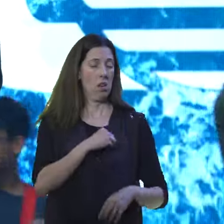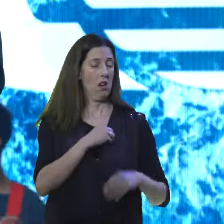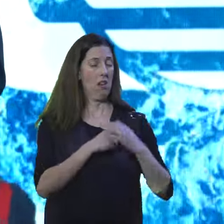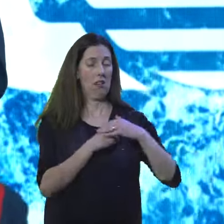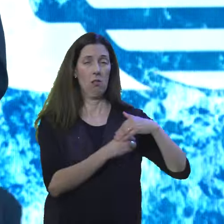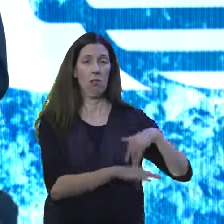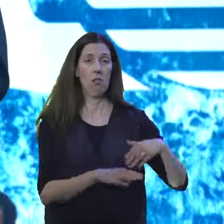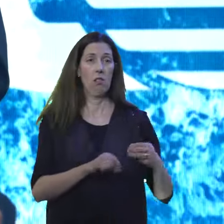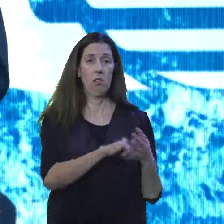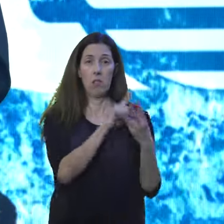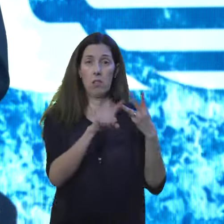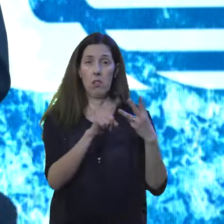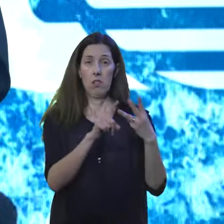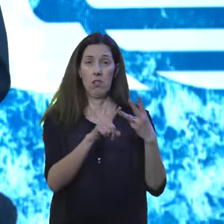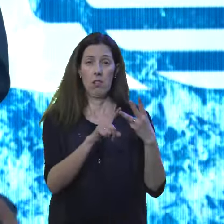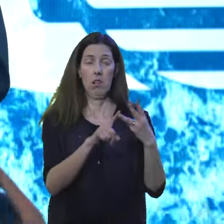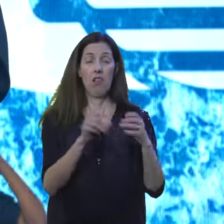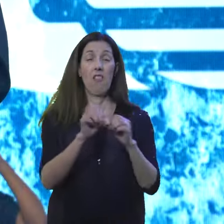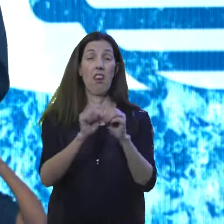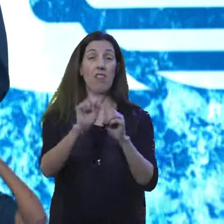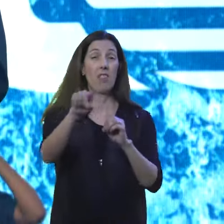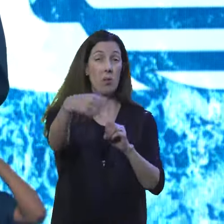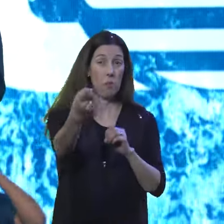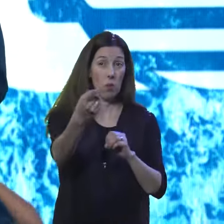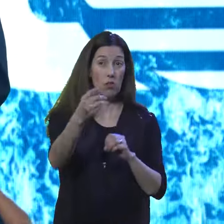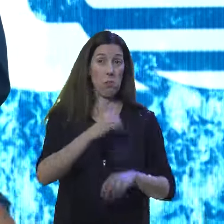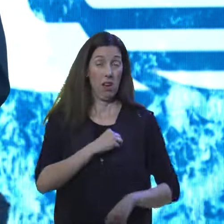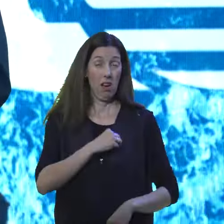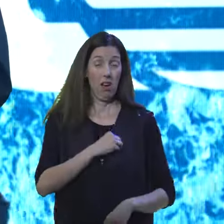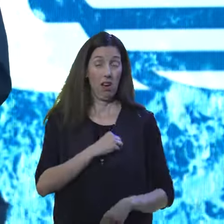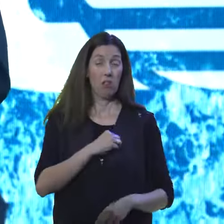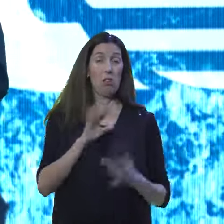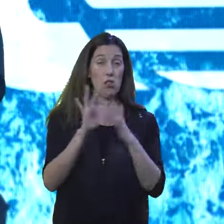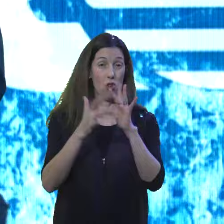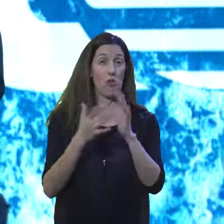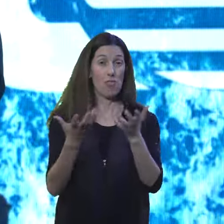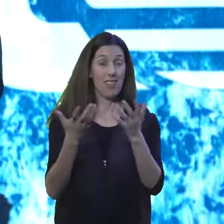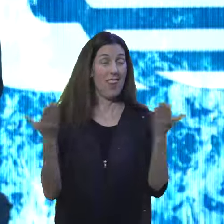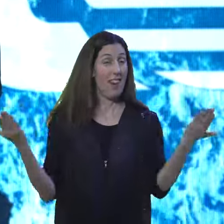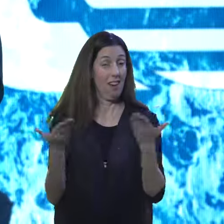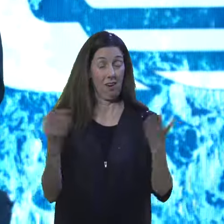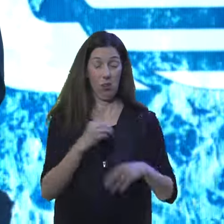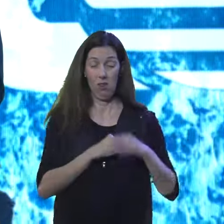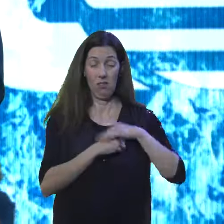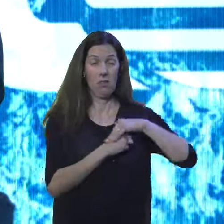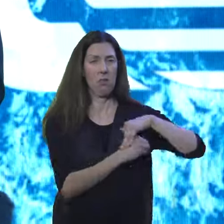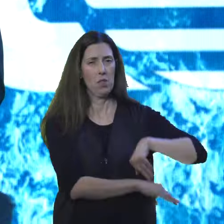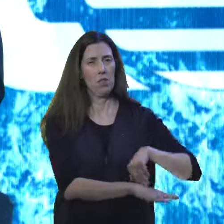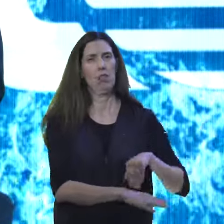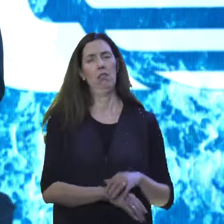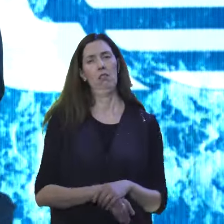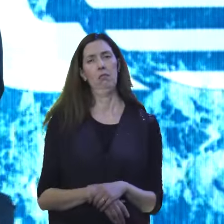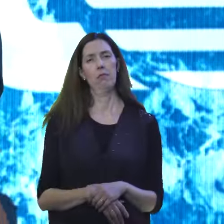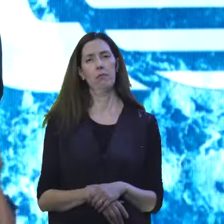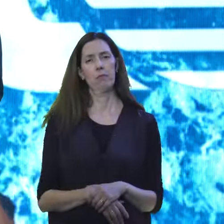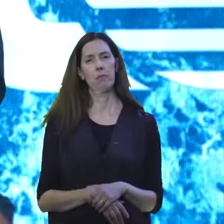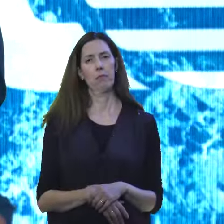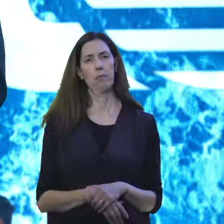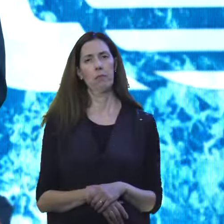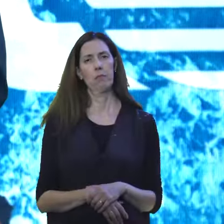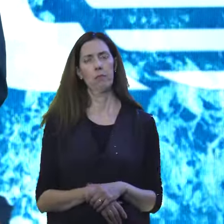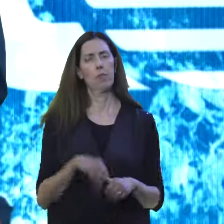Jesus quer que você pare de deixar para depois, agora. Esses pecados não são inofensivos. E